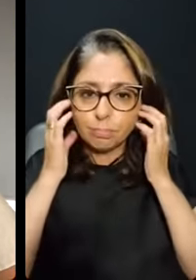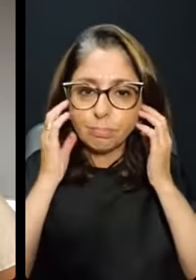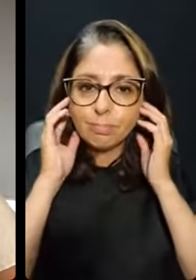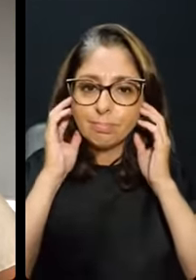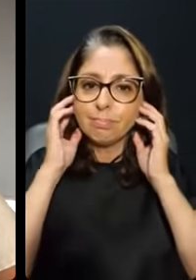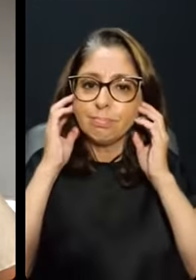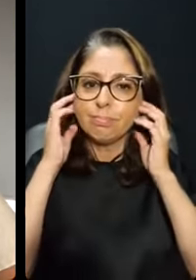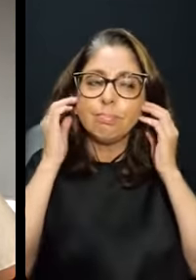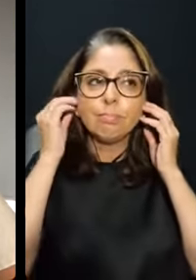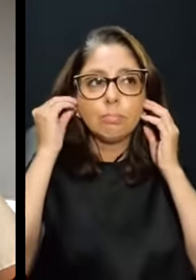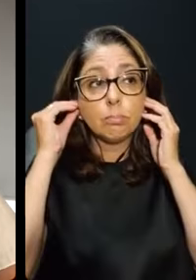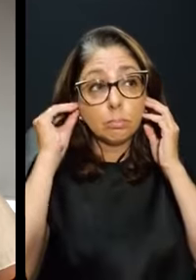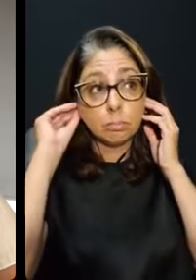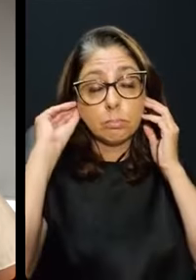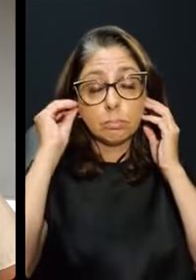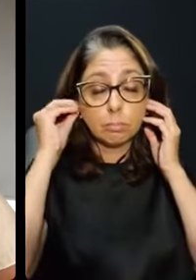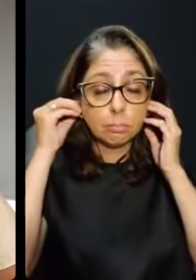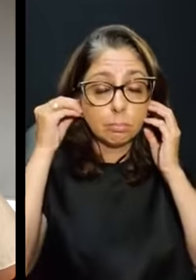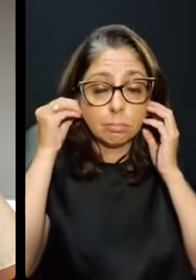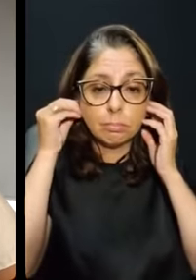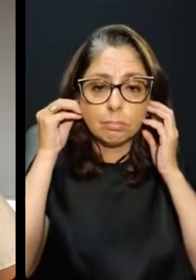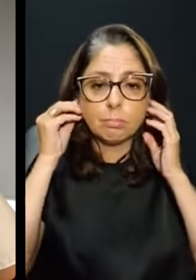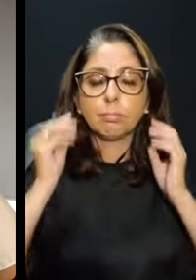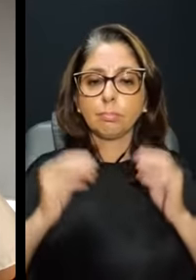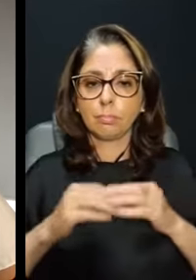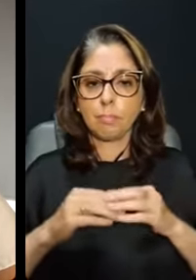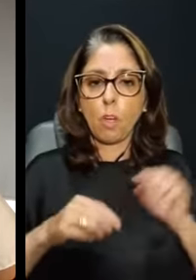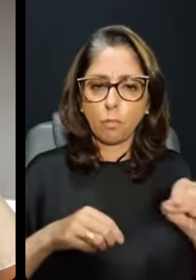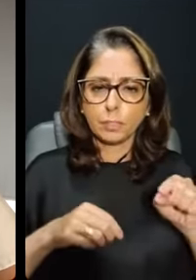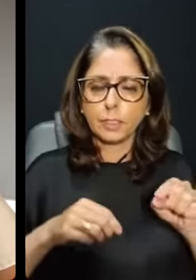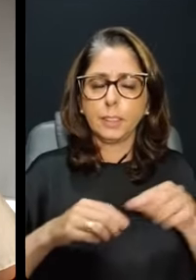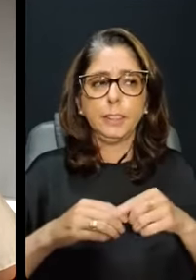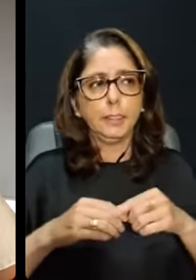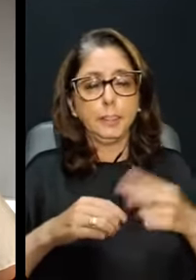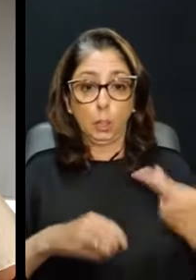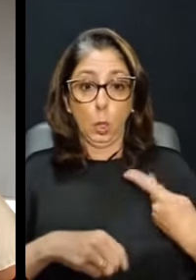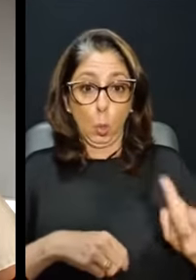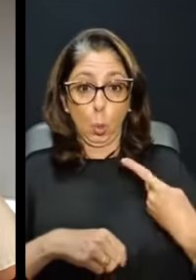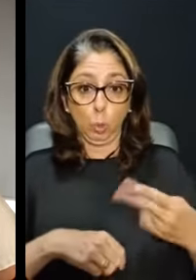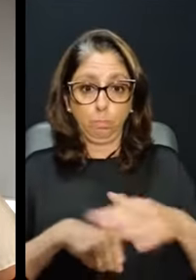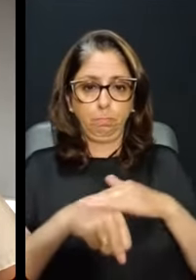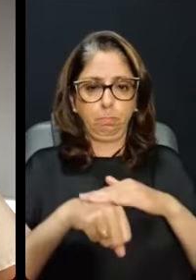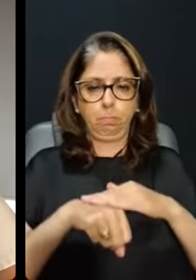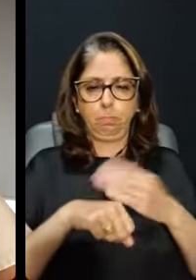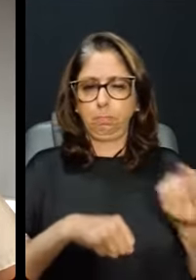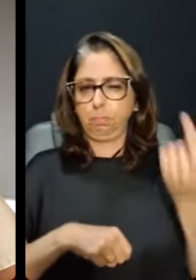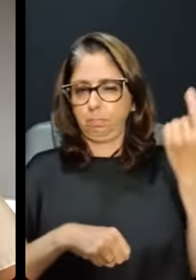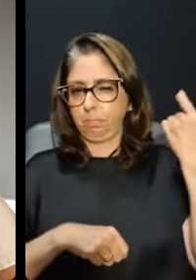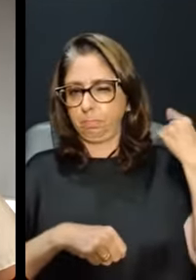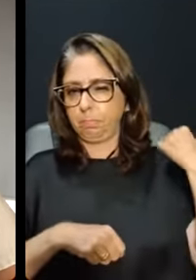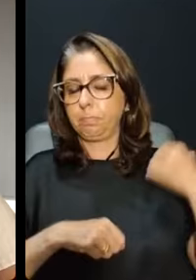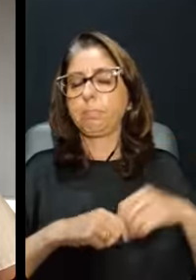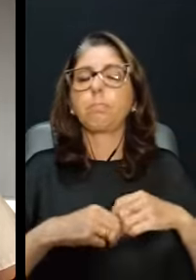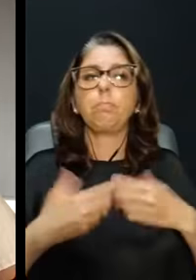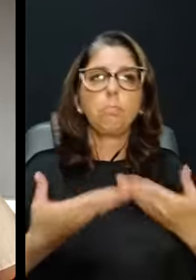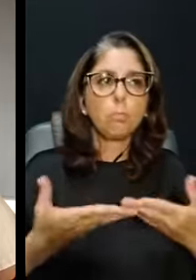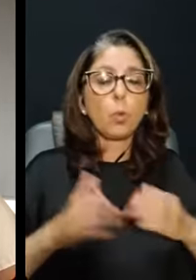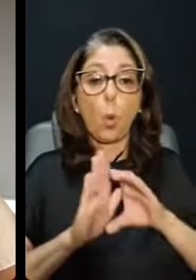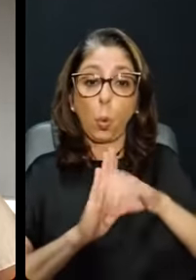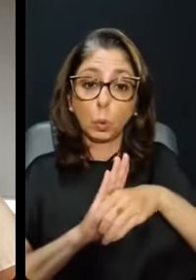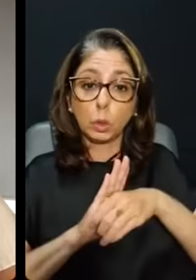Eu acho que quando eu conversando com você, você começou a me contar sobre essa acessibilidade, o conceito de acessibilidade